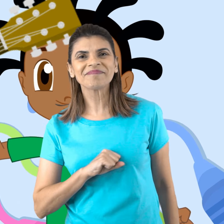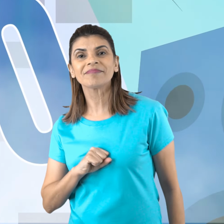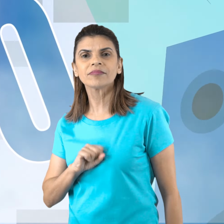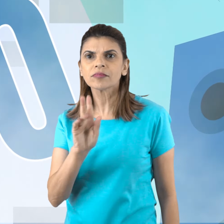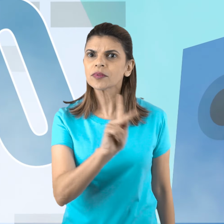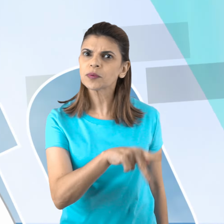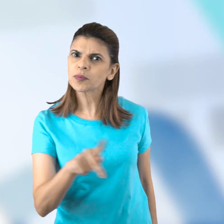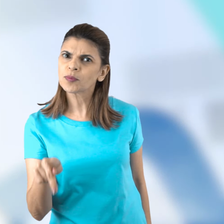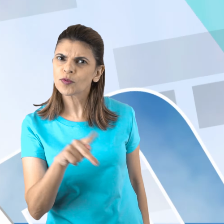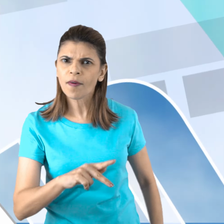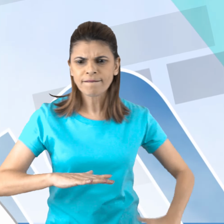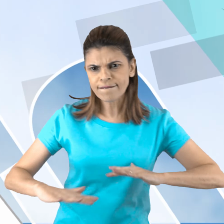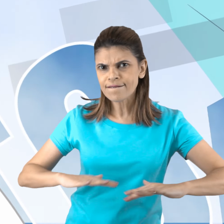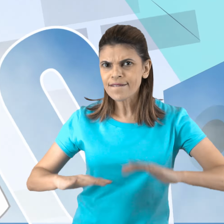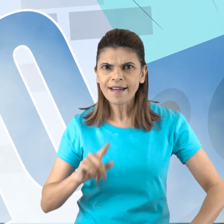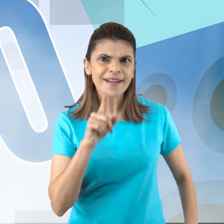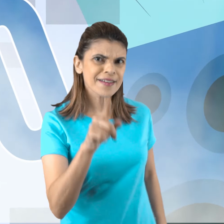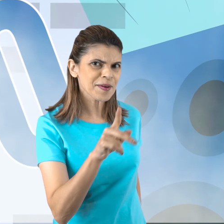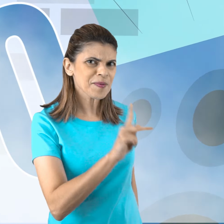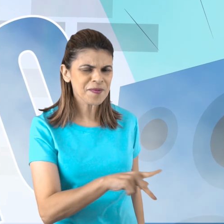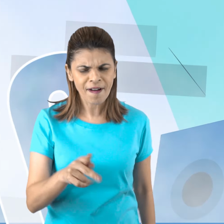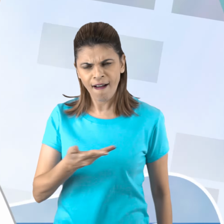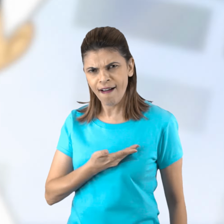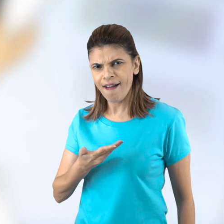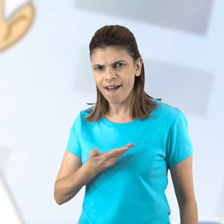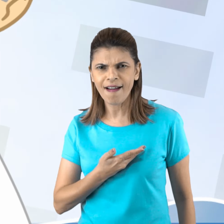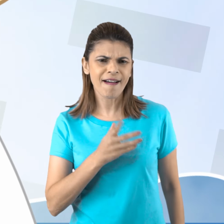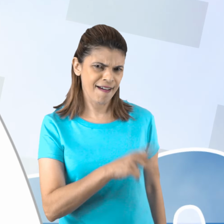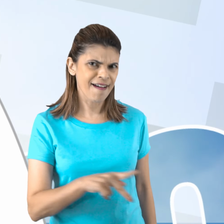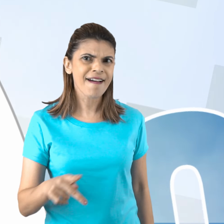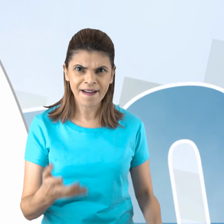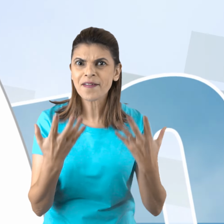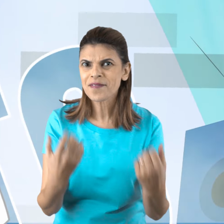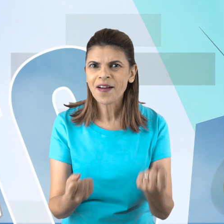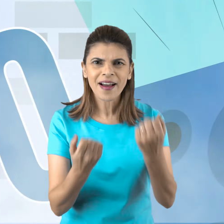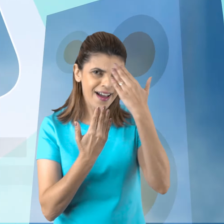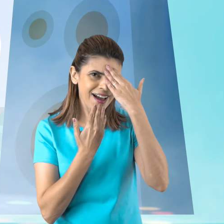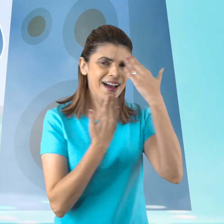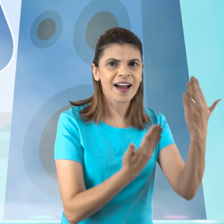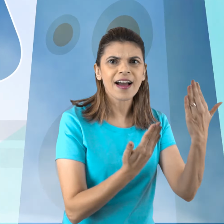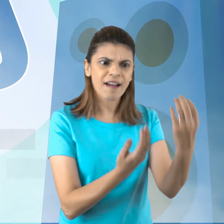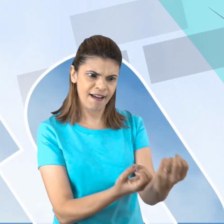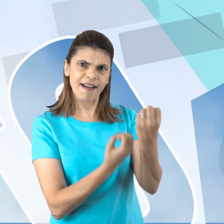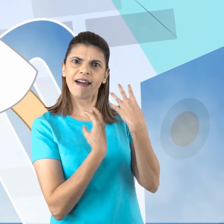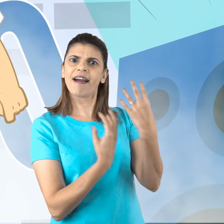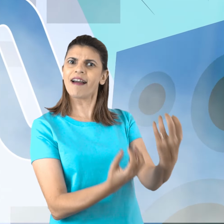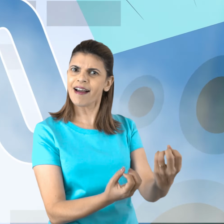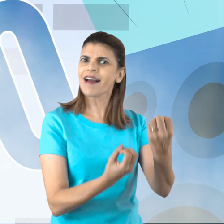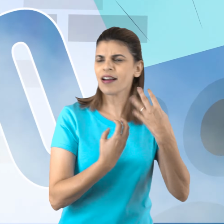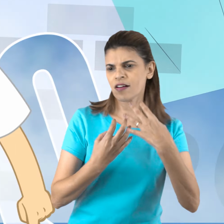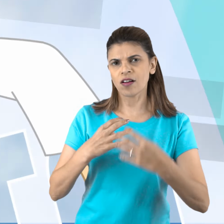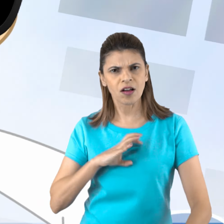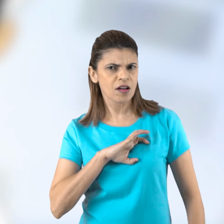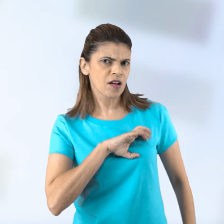alegria professora Esse rap é para você Nossa amiga nossa mestre Vamos agradecer ela ensina